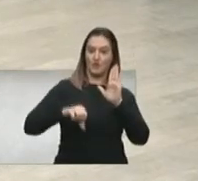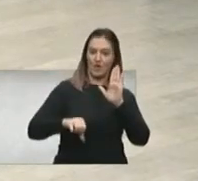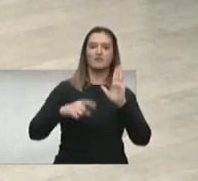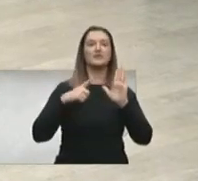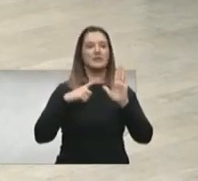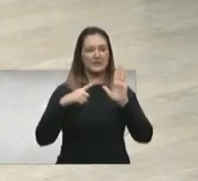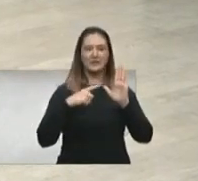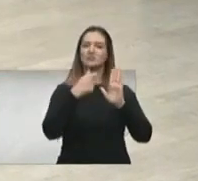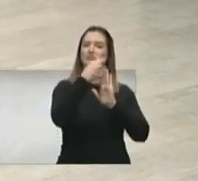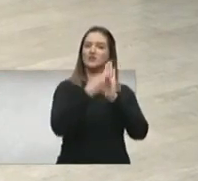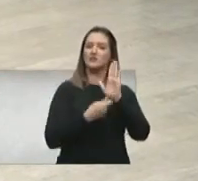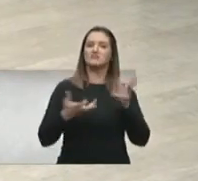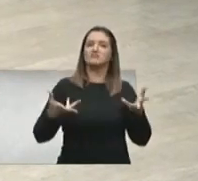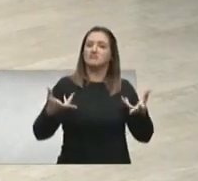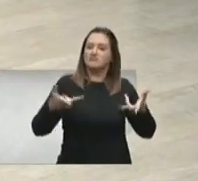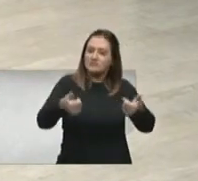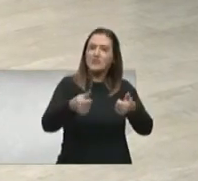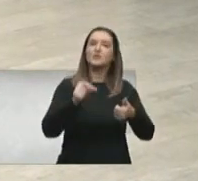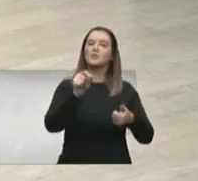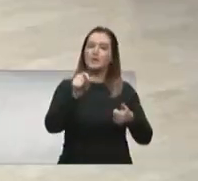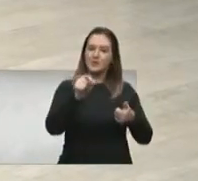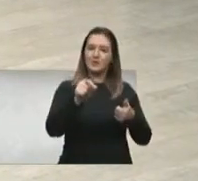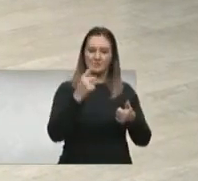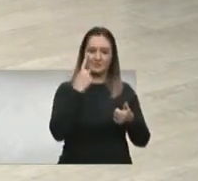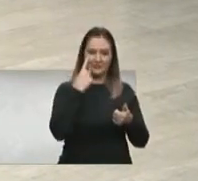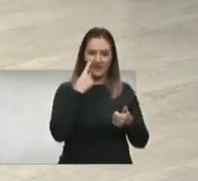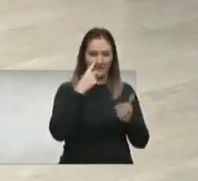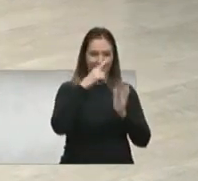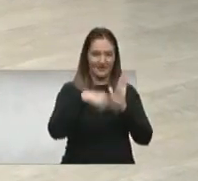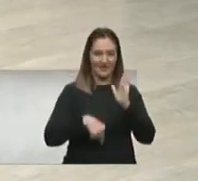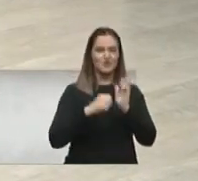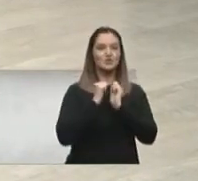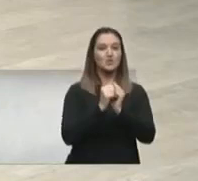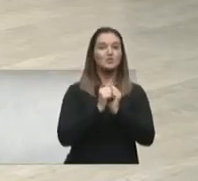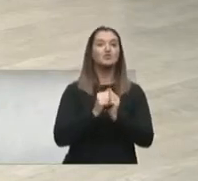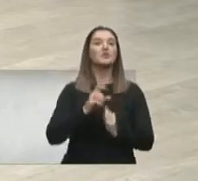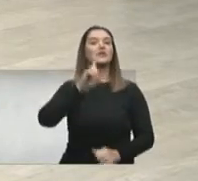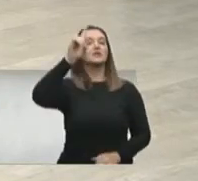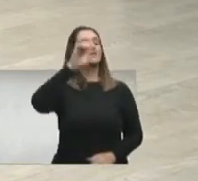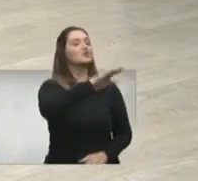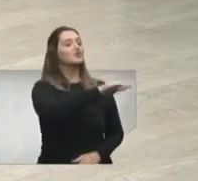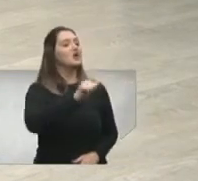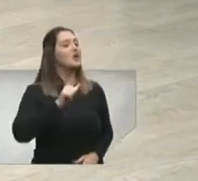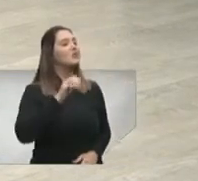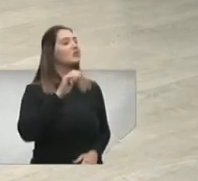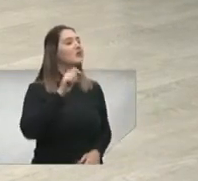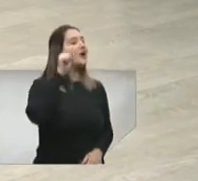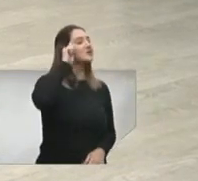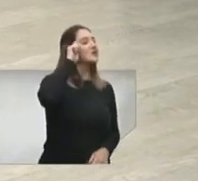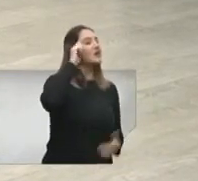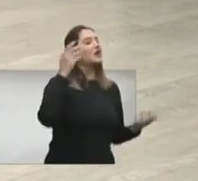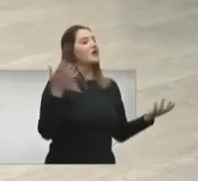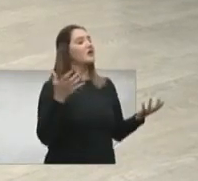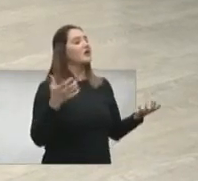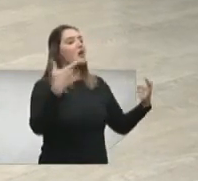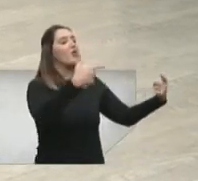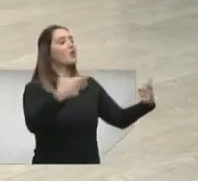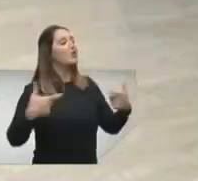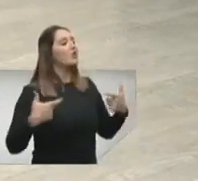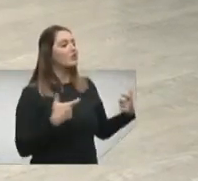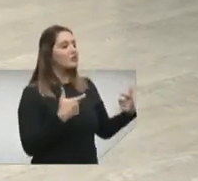texto impressionante. Veja só Gênesis 3, verso 9. Diz assim: e chamou Deus ao homem e lhe perguntou: onde